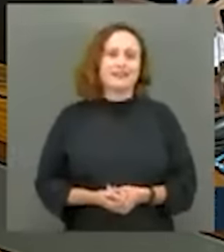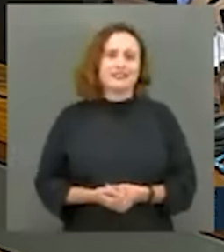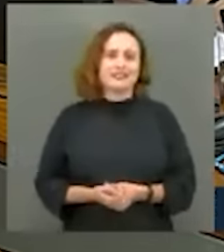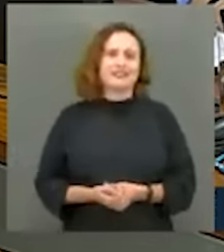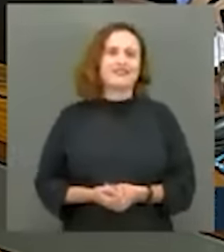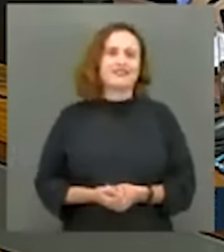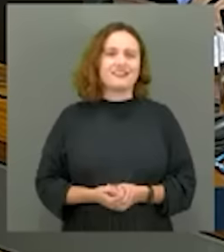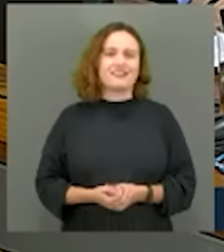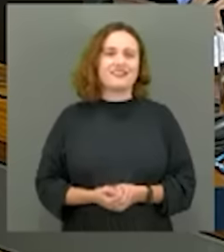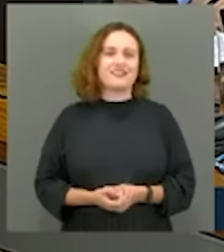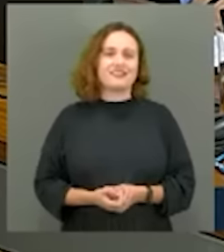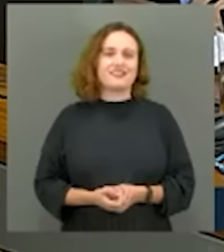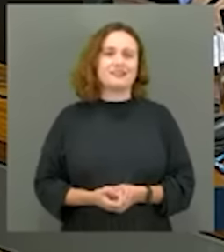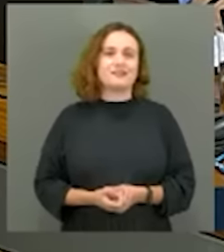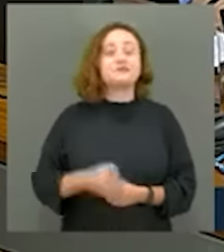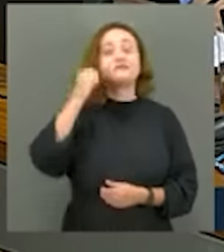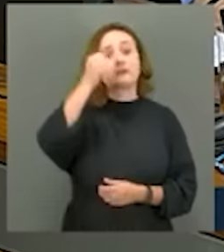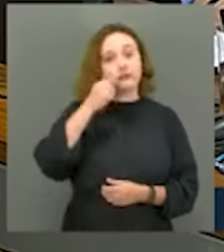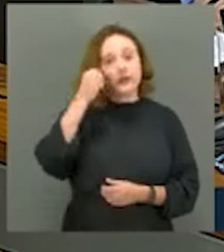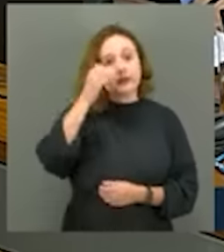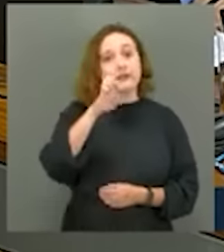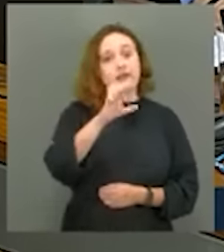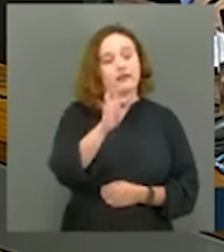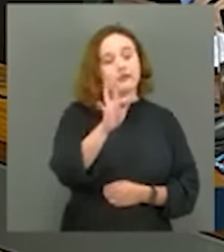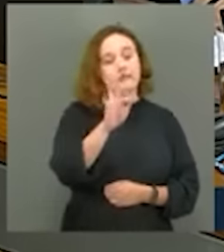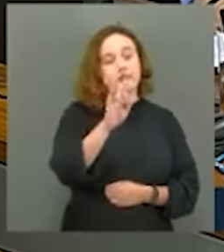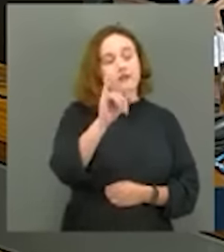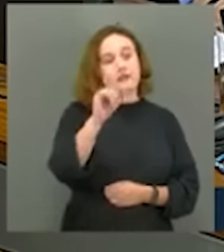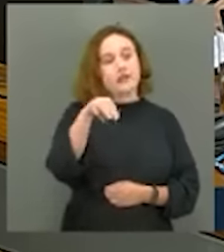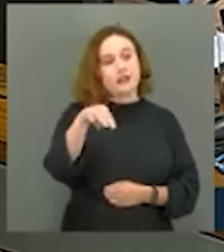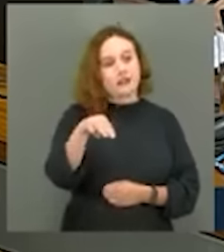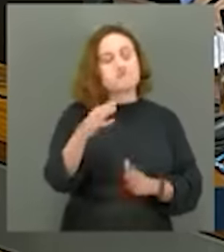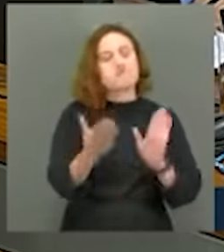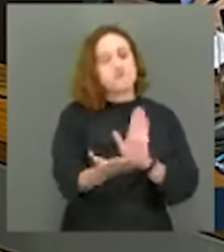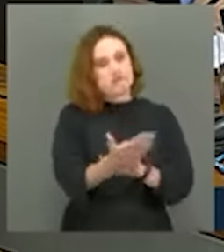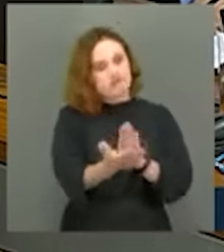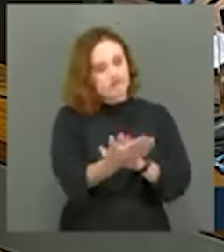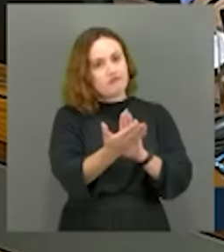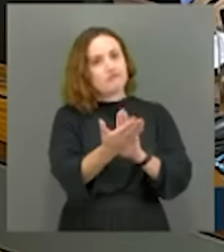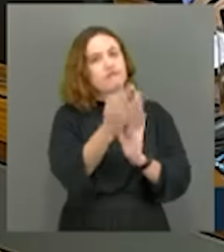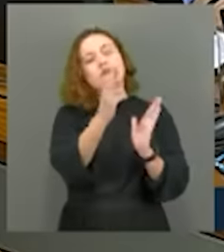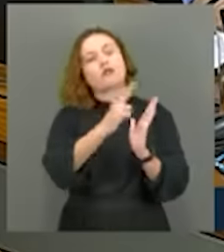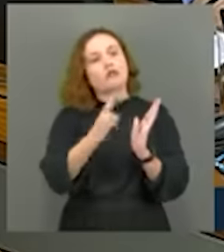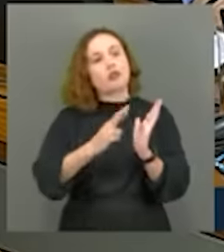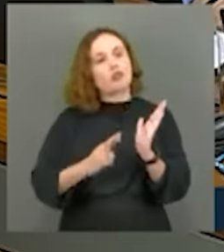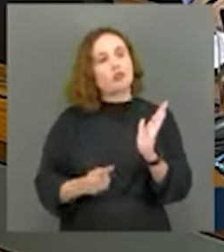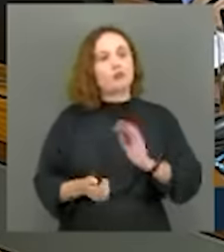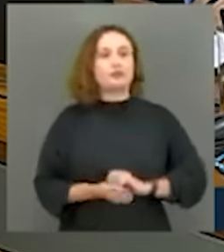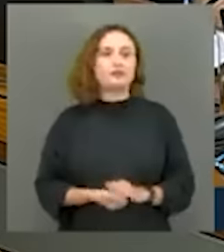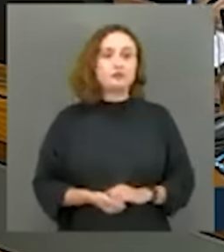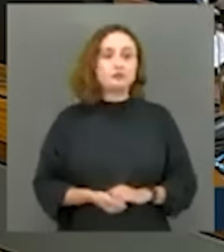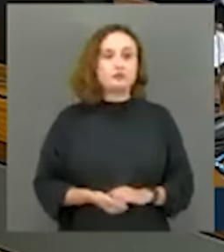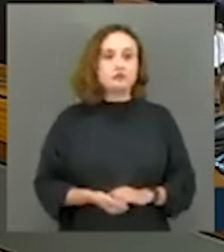e Senador Efraim parabenizá-lo por esse relatório e